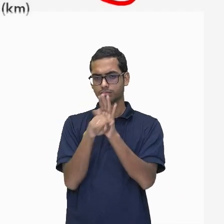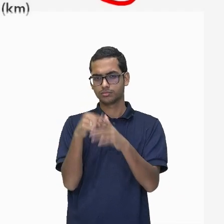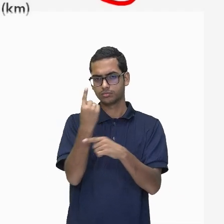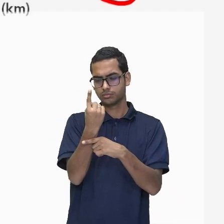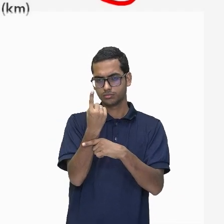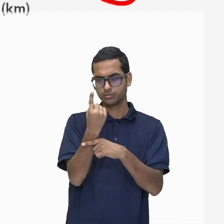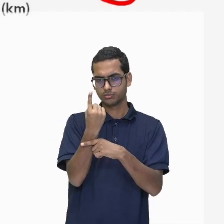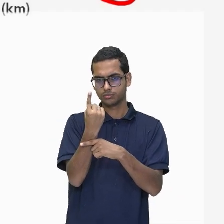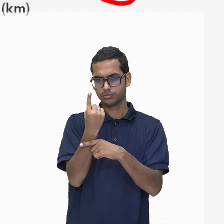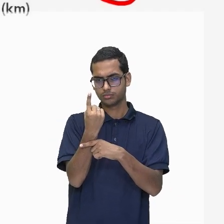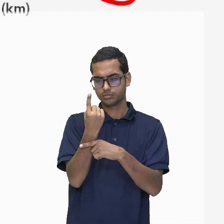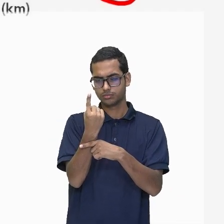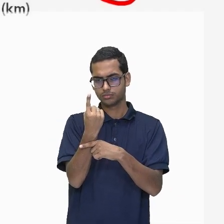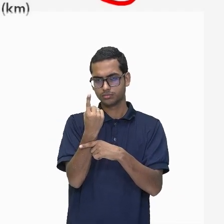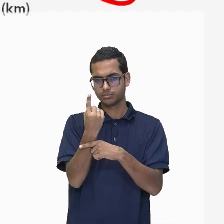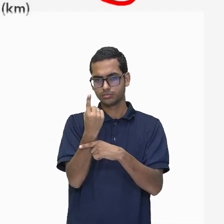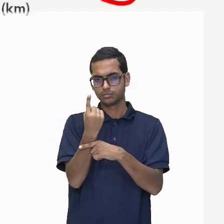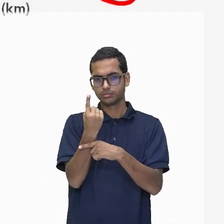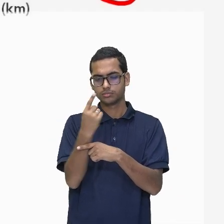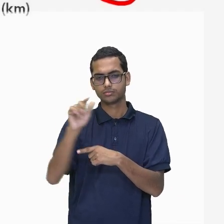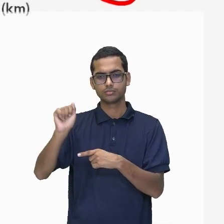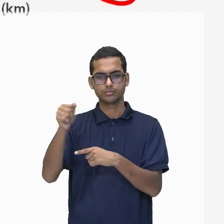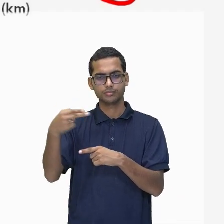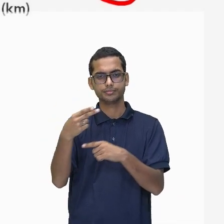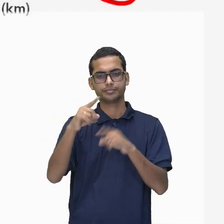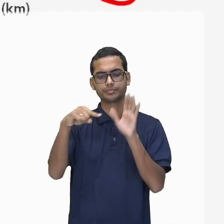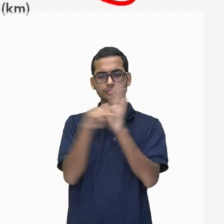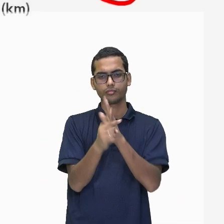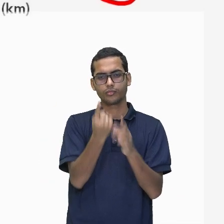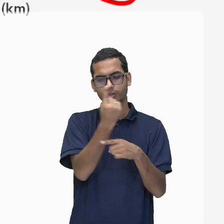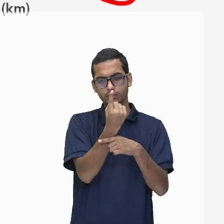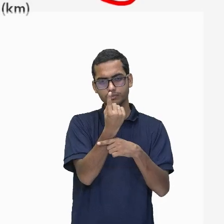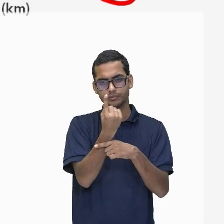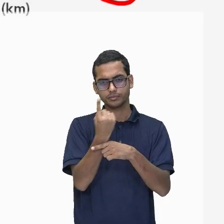500 dividido por 50, ó, vai ser igual a